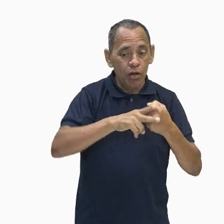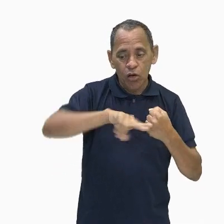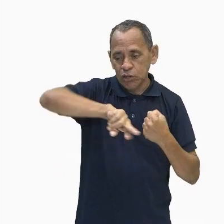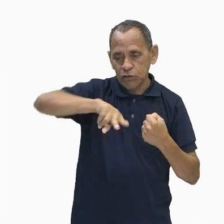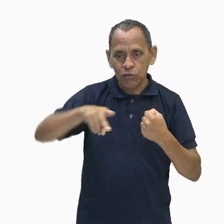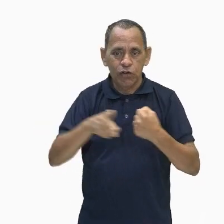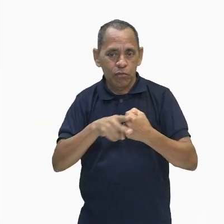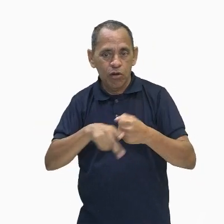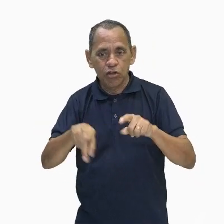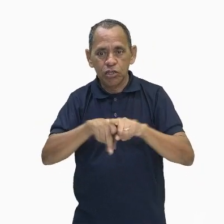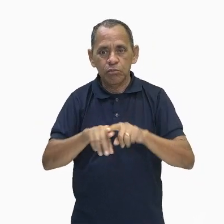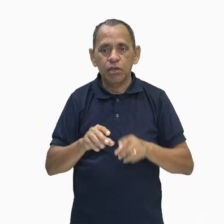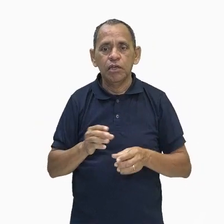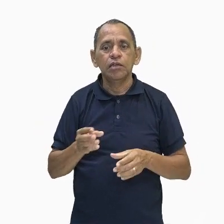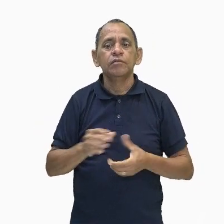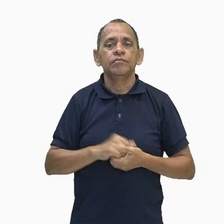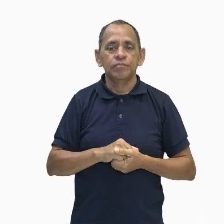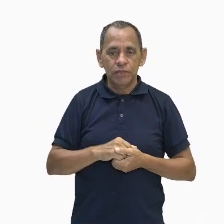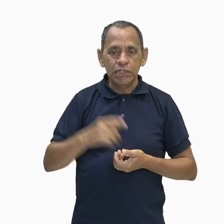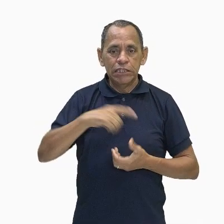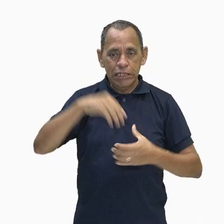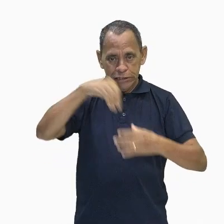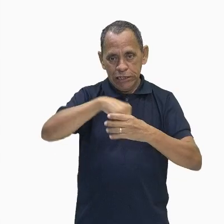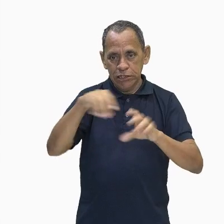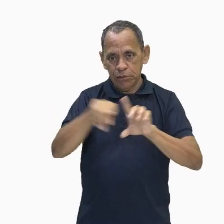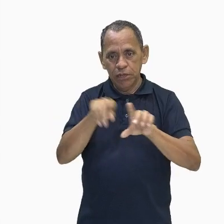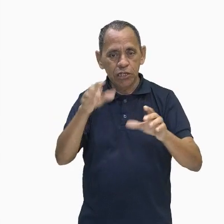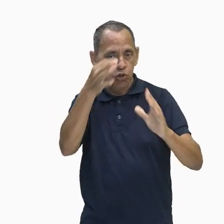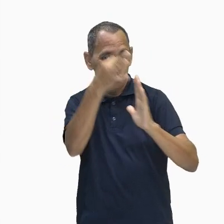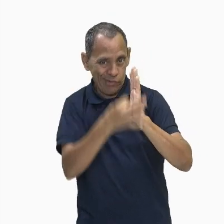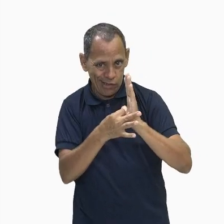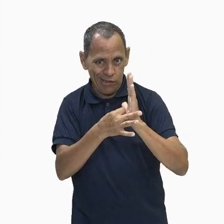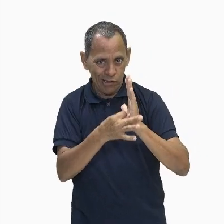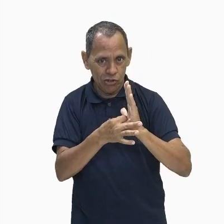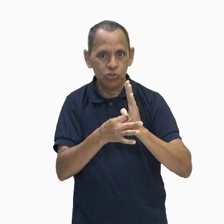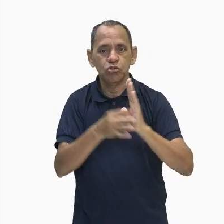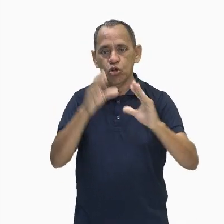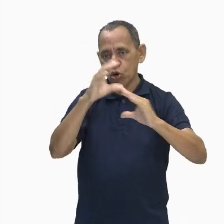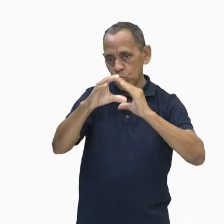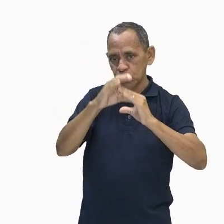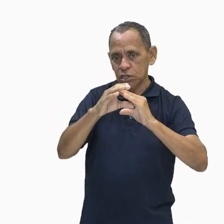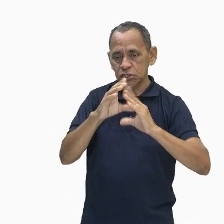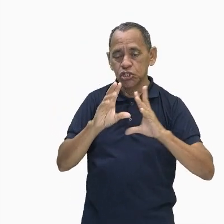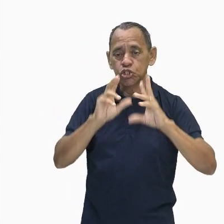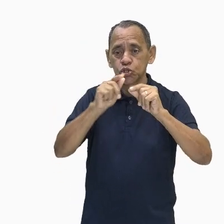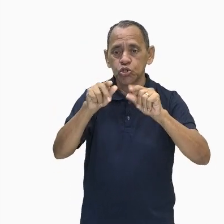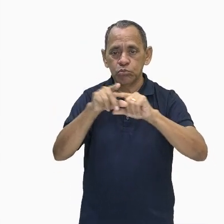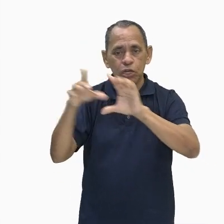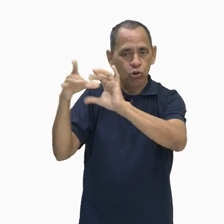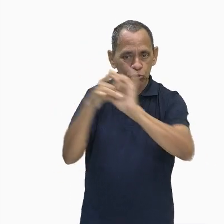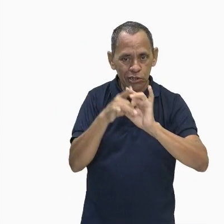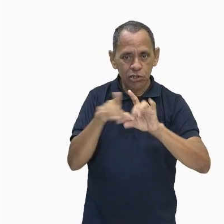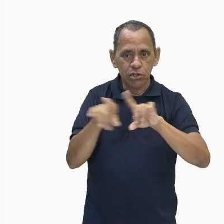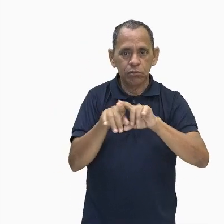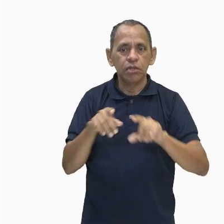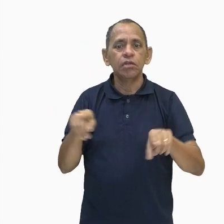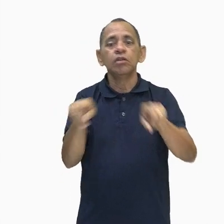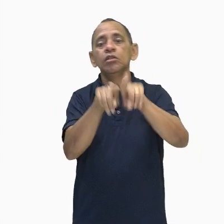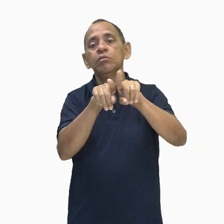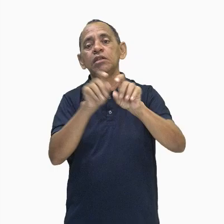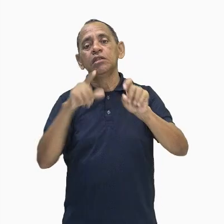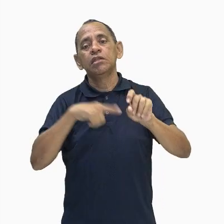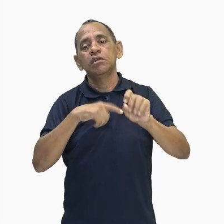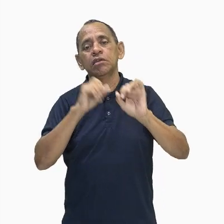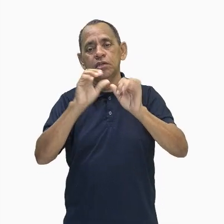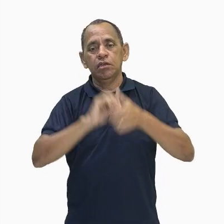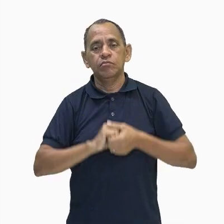desenhos ali presentes, me dando todo o contexto dessa comunicação, mas eu também tenho as palavras que estão me mostrando justamente